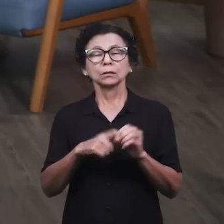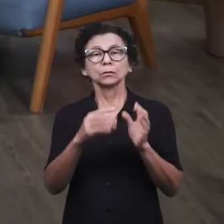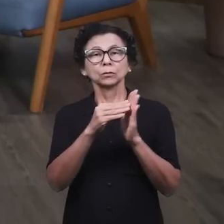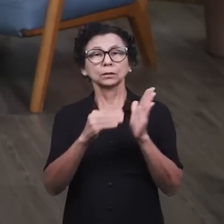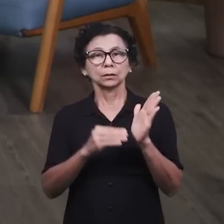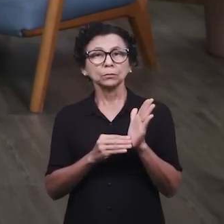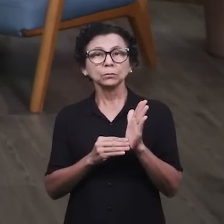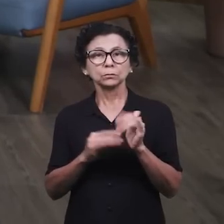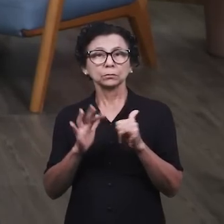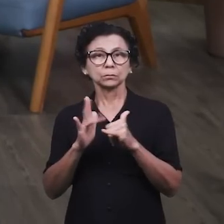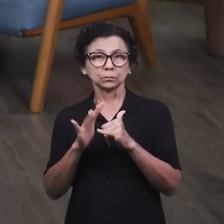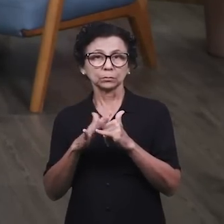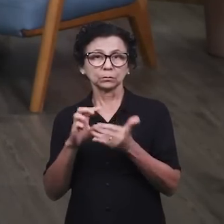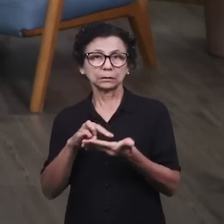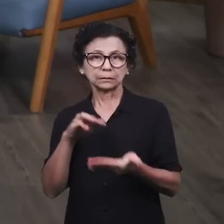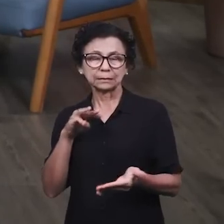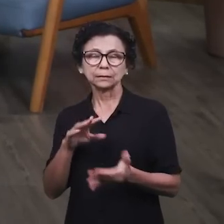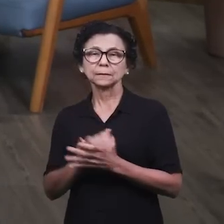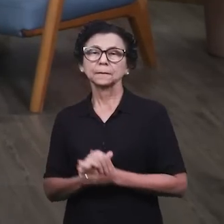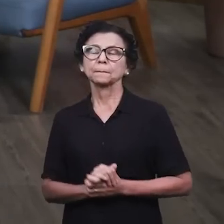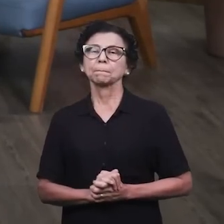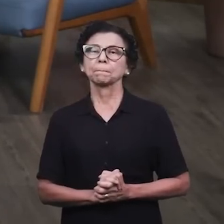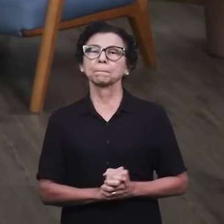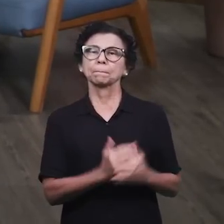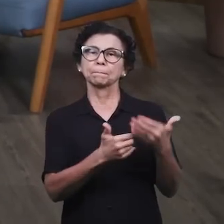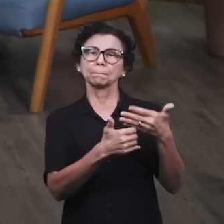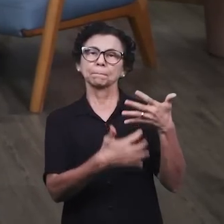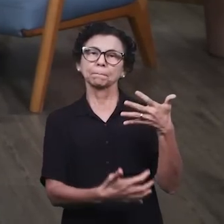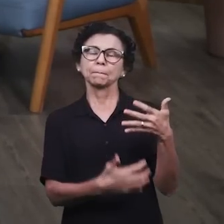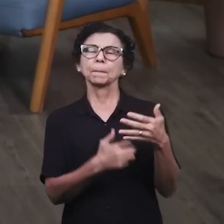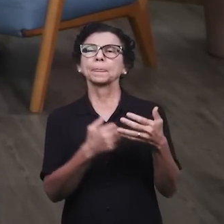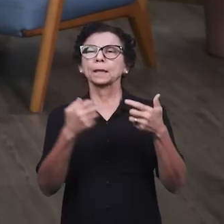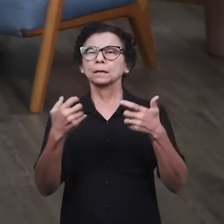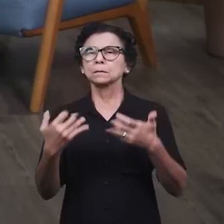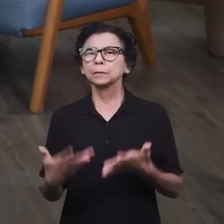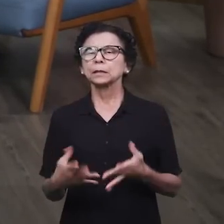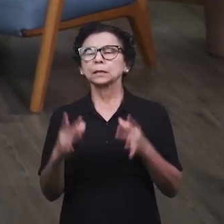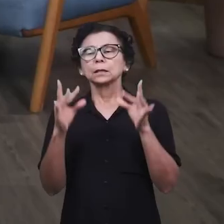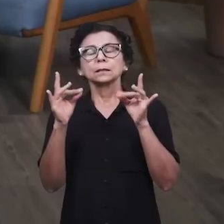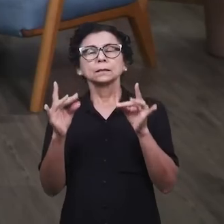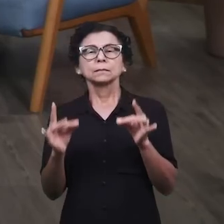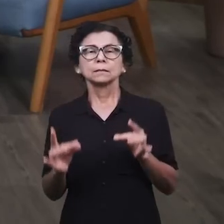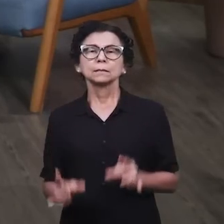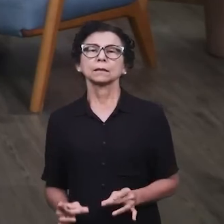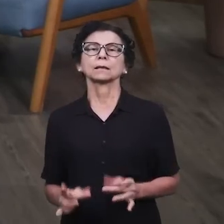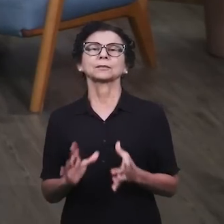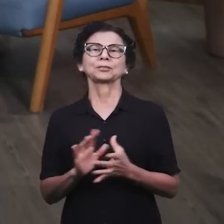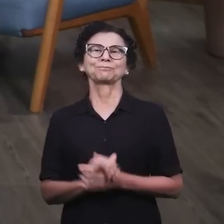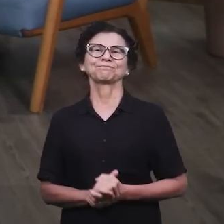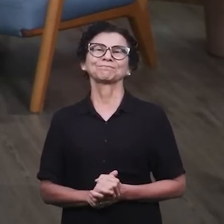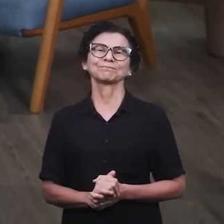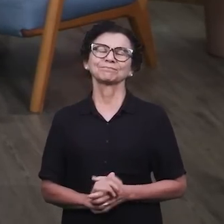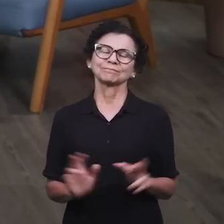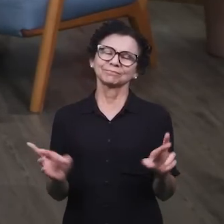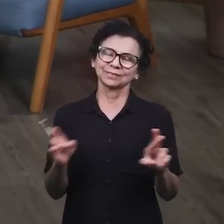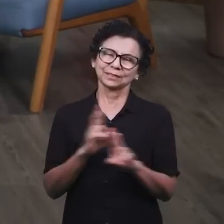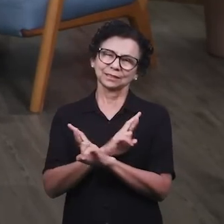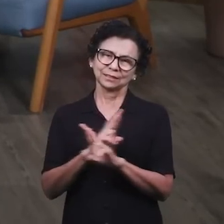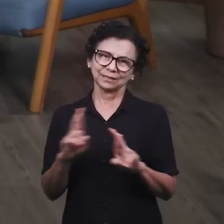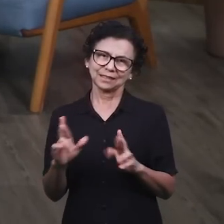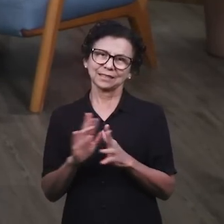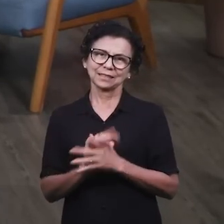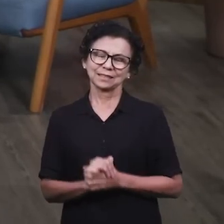se porventura não entendeu essa correlação que existe, você pode ver as edições anteriores do